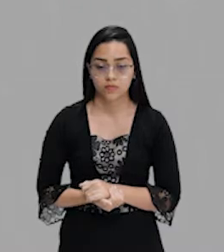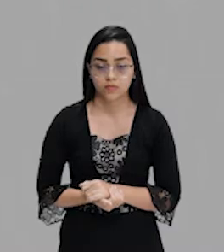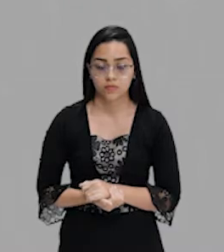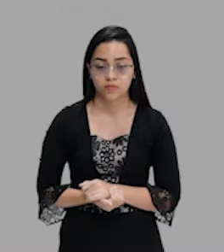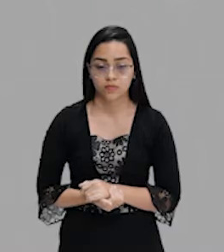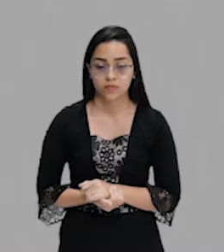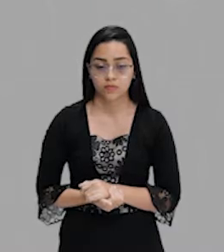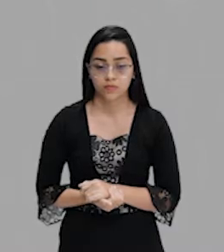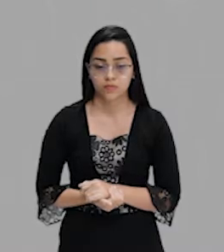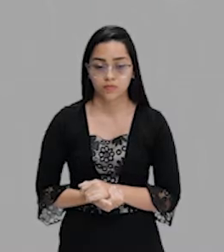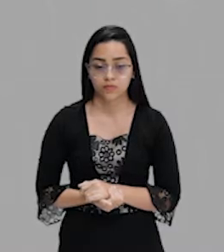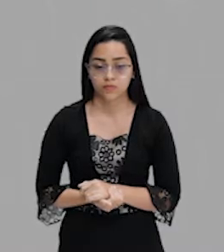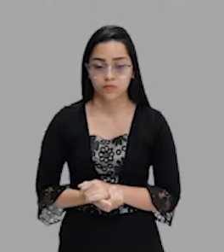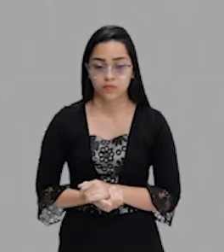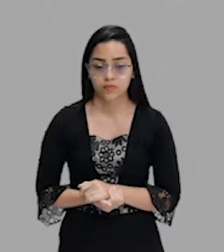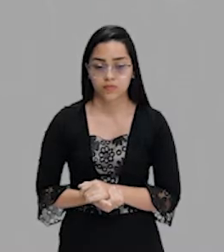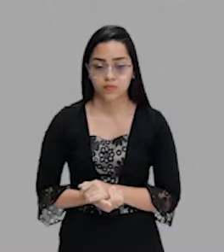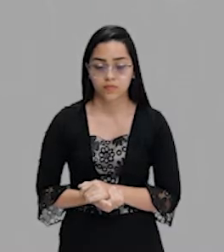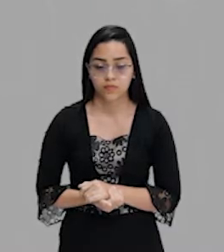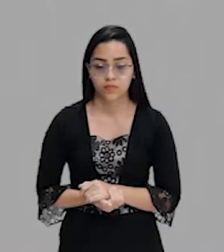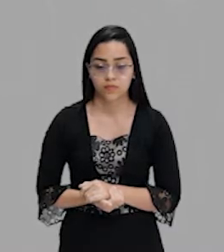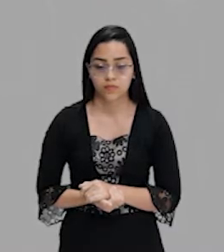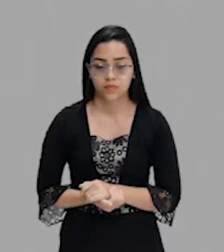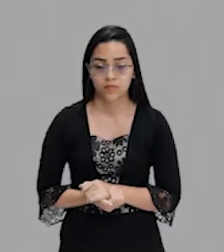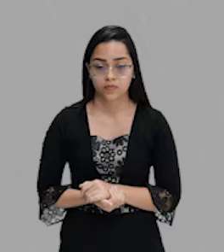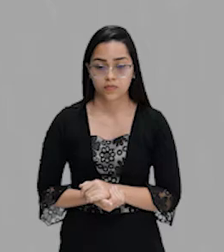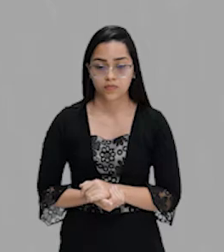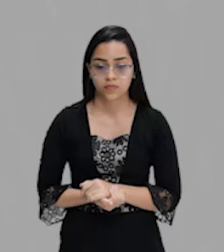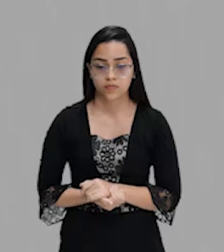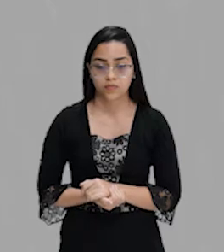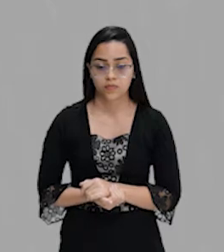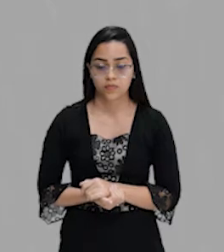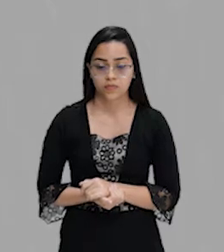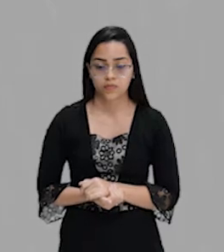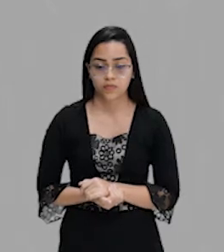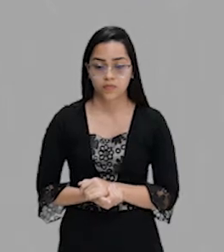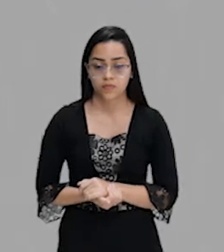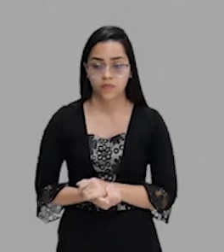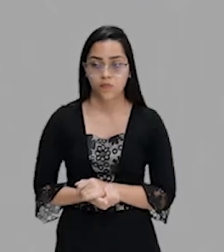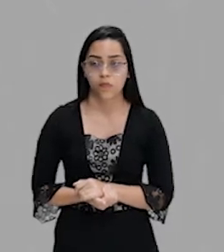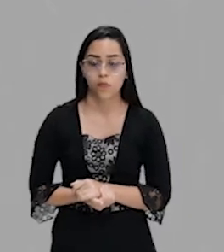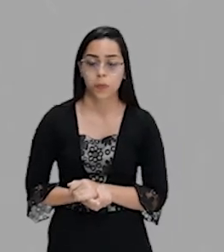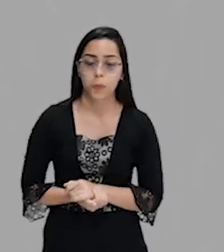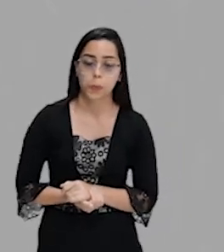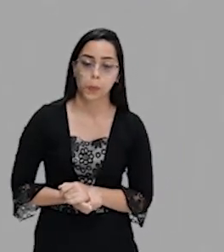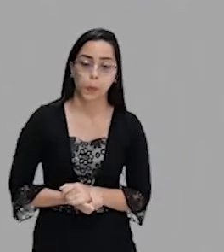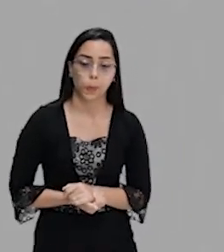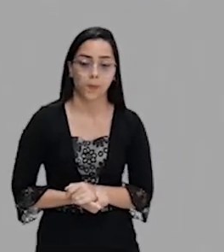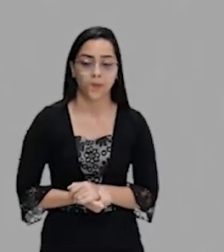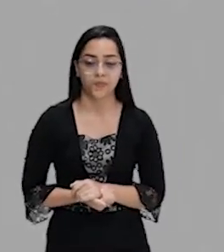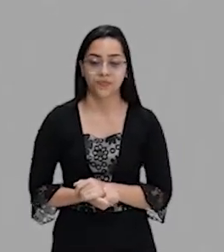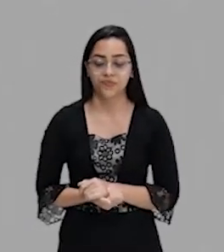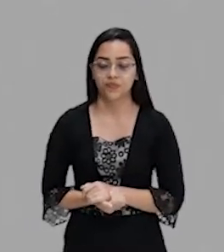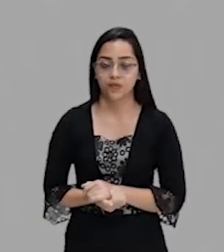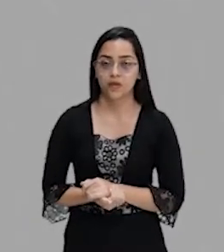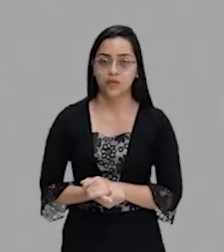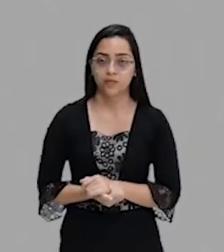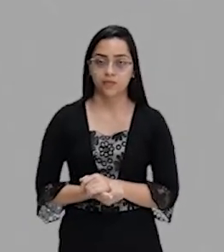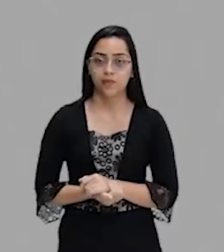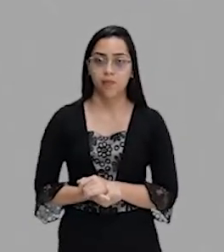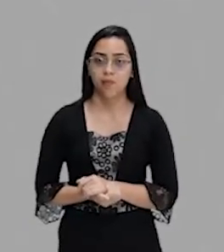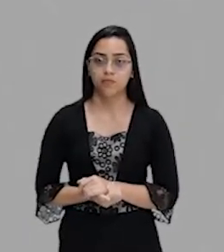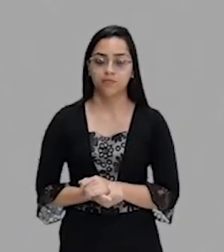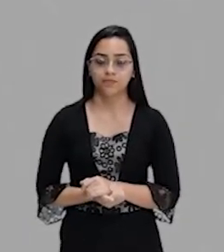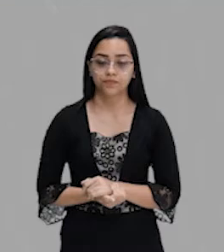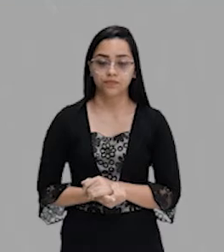3.476 quilômetros, certo? E o período de órbita dela em torno da Terra é de 27,32